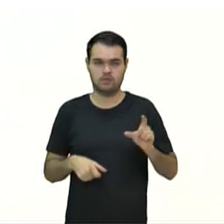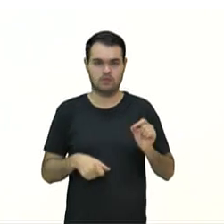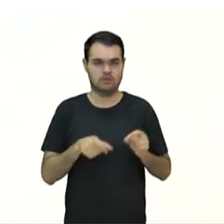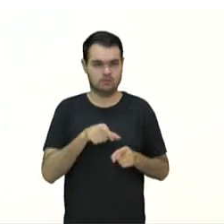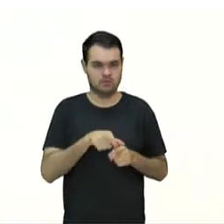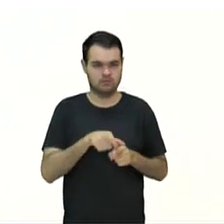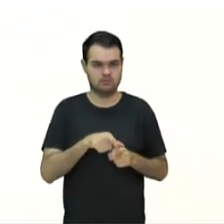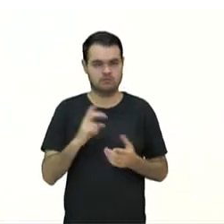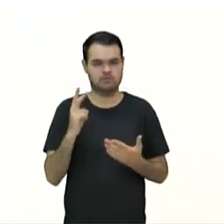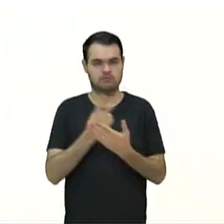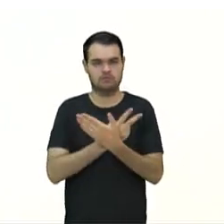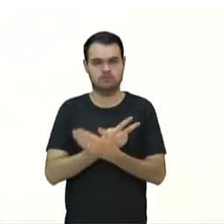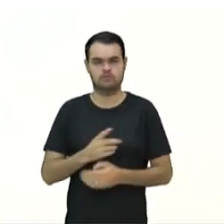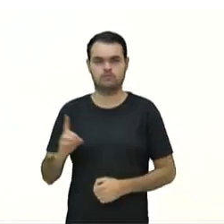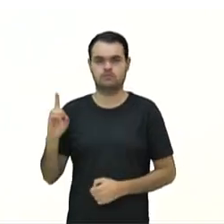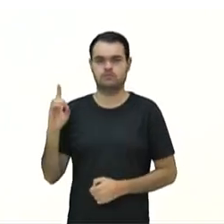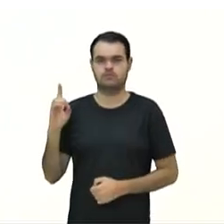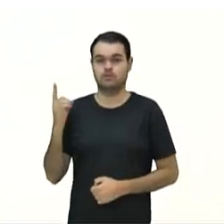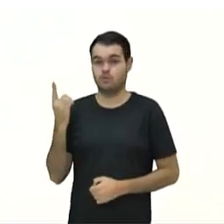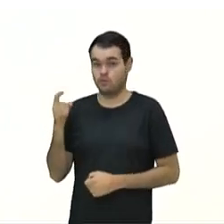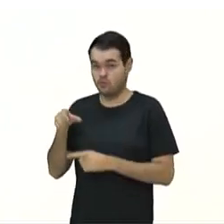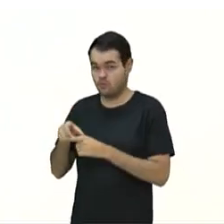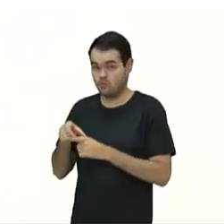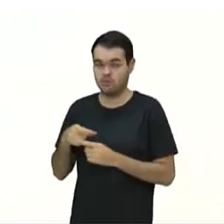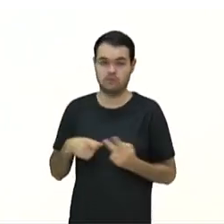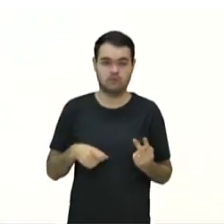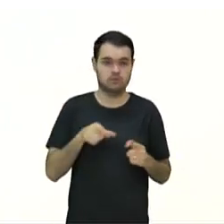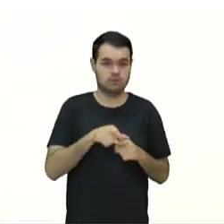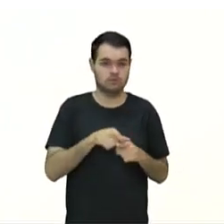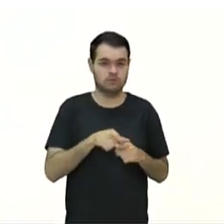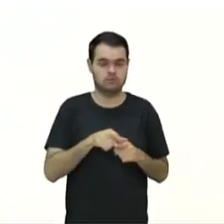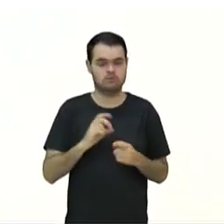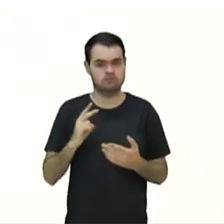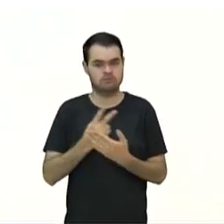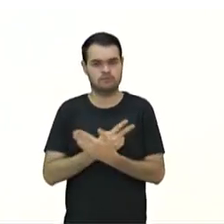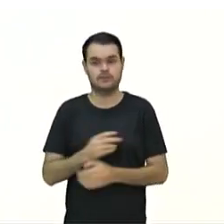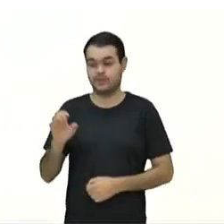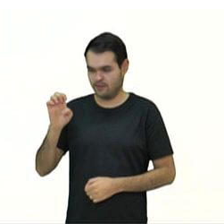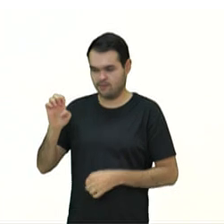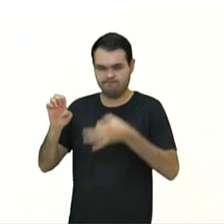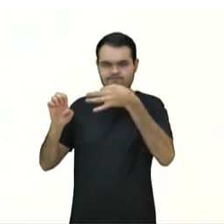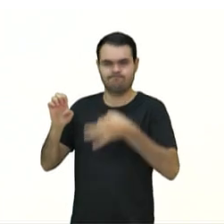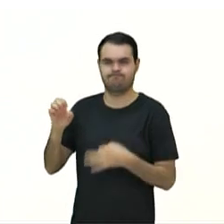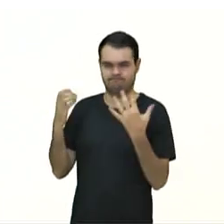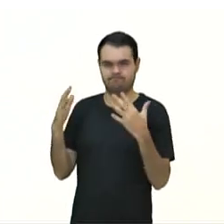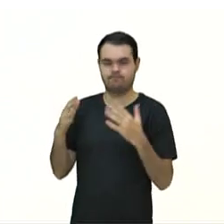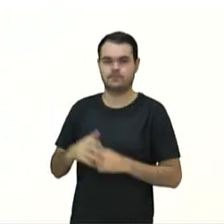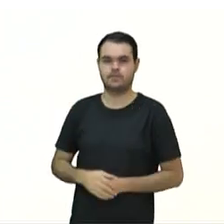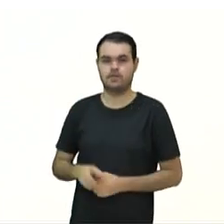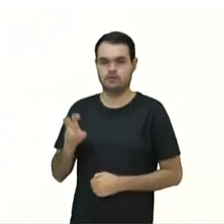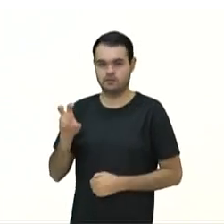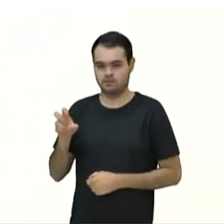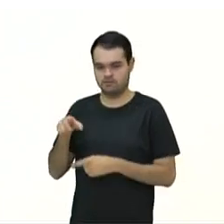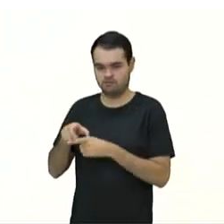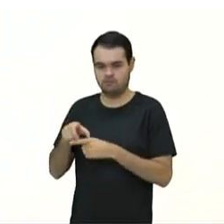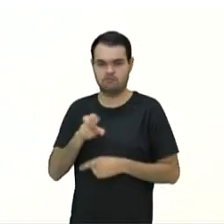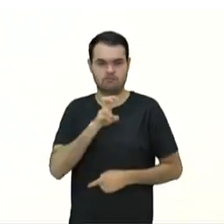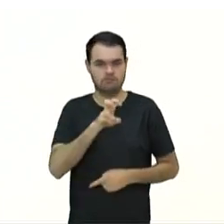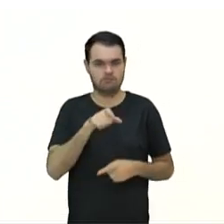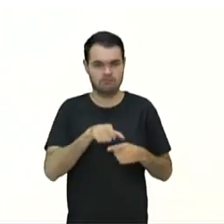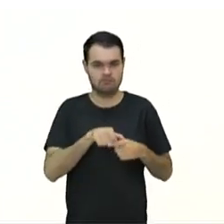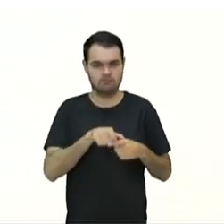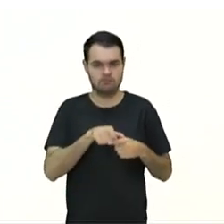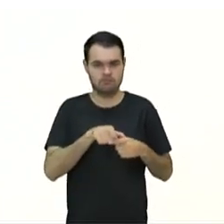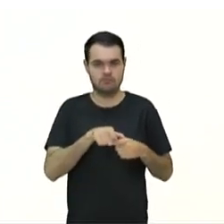não está correta. Letra D, 1 ohm e 2 ohms. E letra E é a correta, 5 ohm e 5 ohms